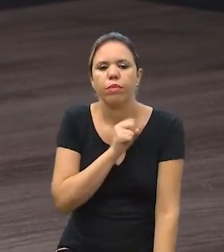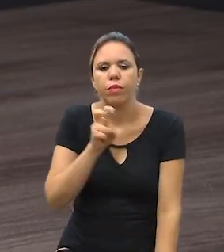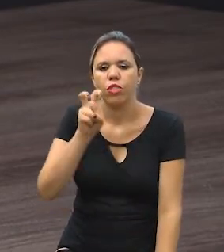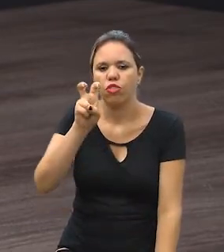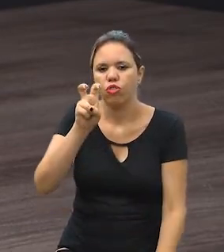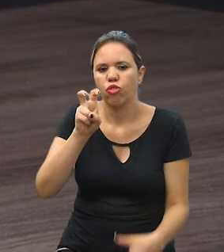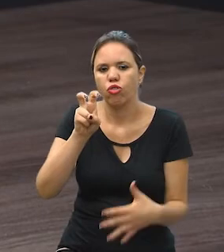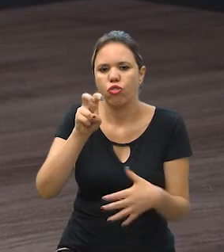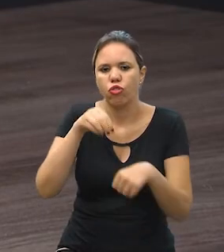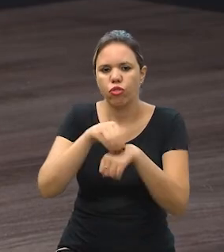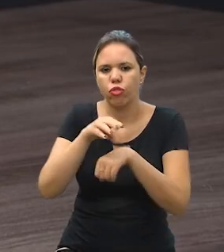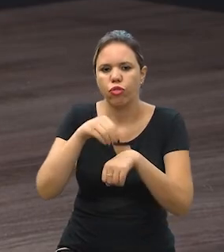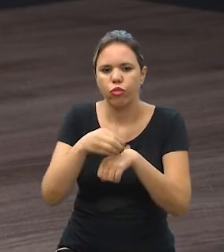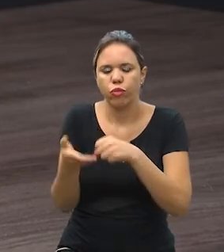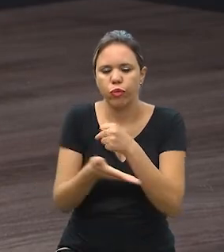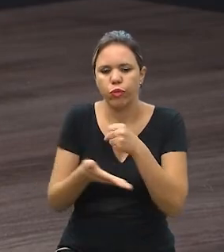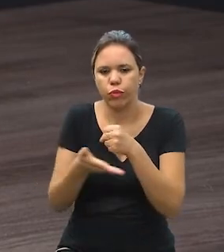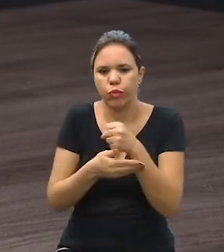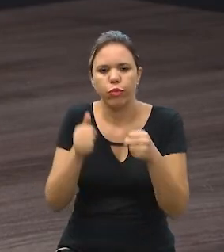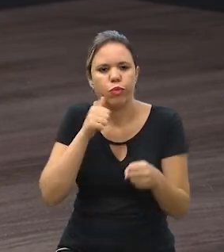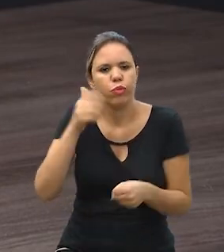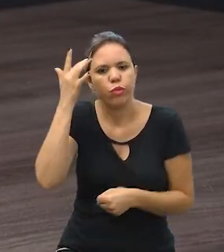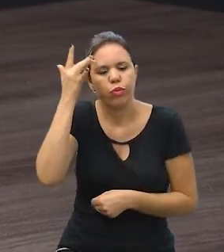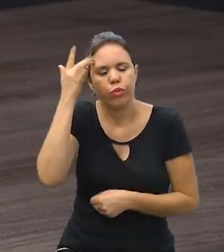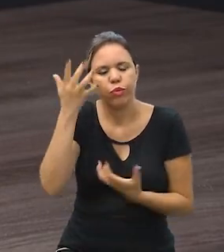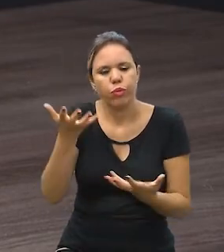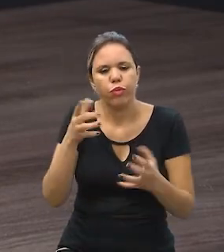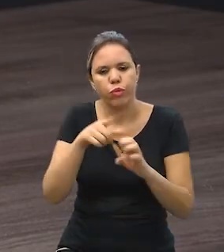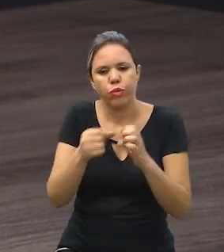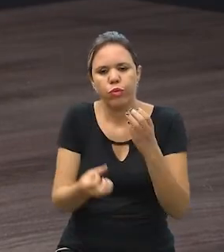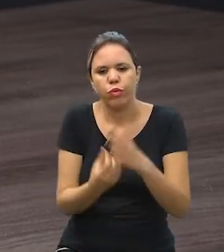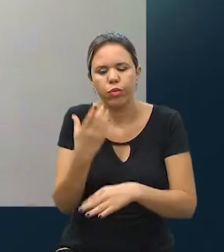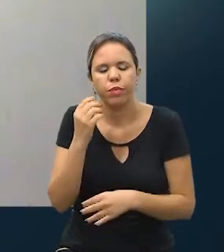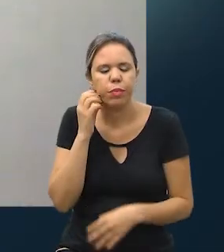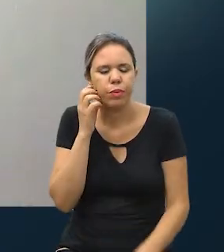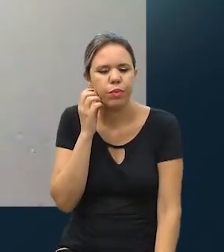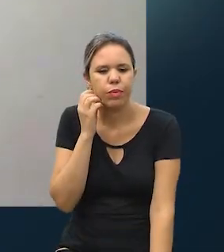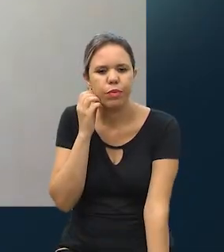5 dicas básicas para a mulher madura que queira empreender.